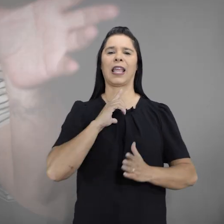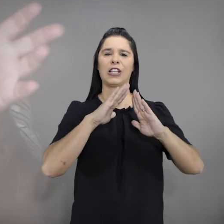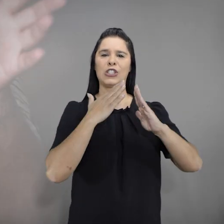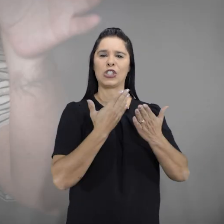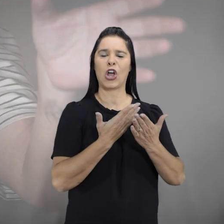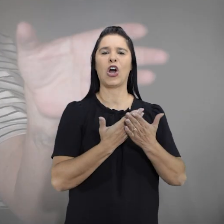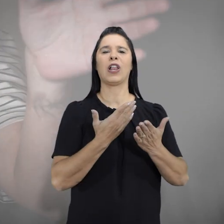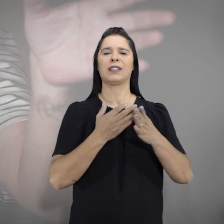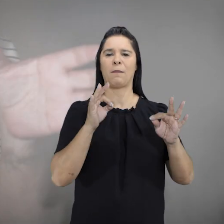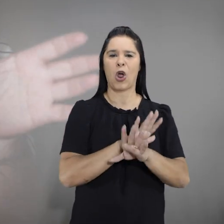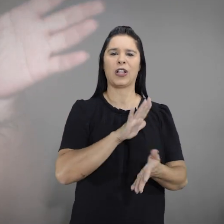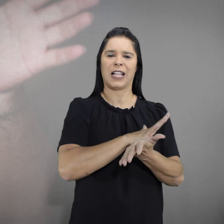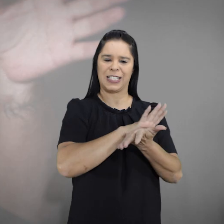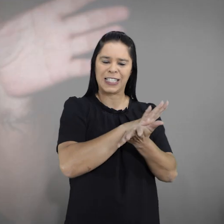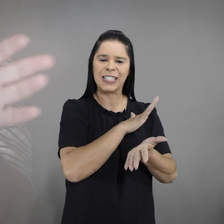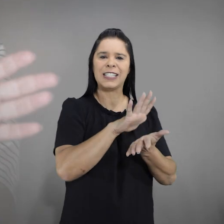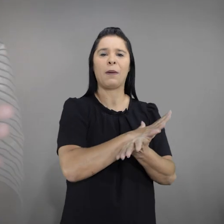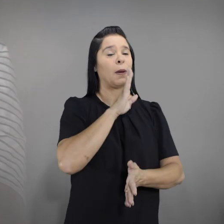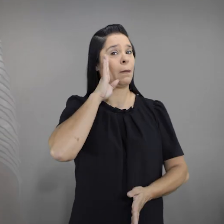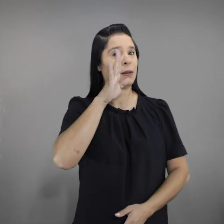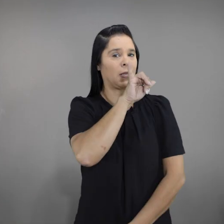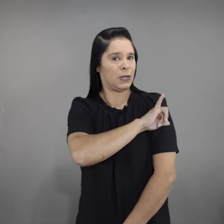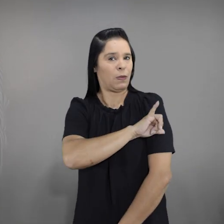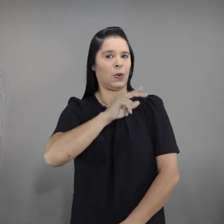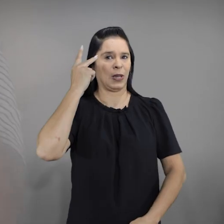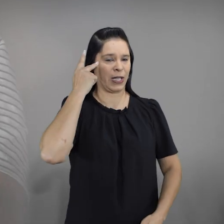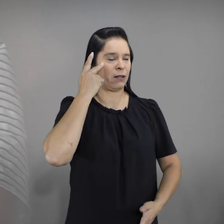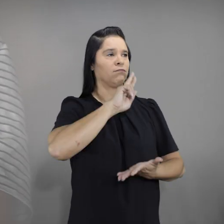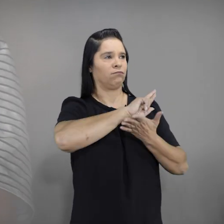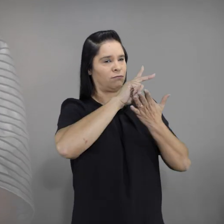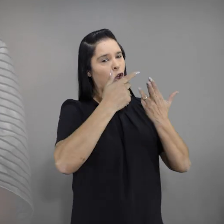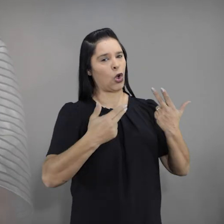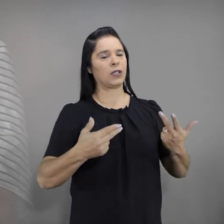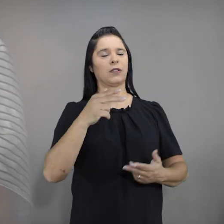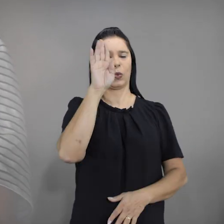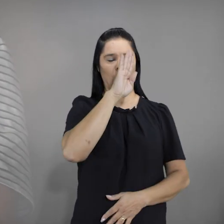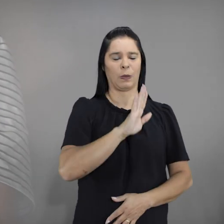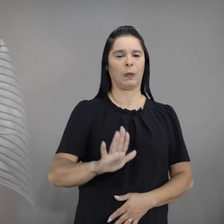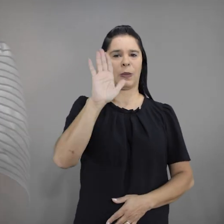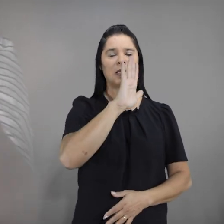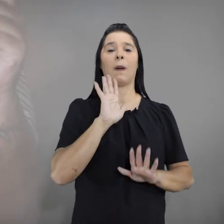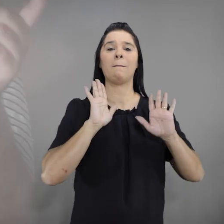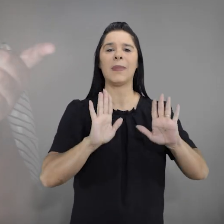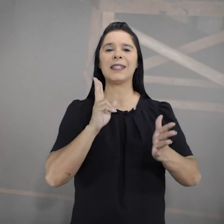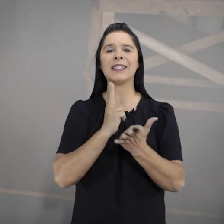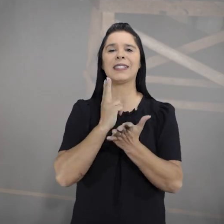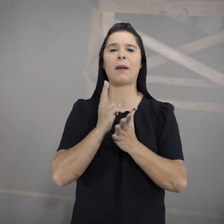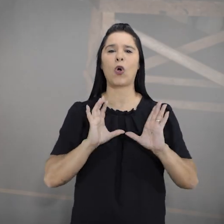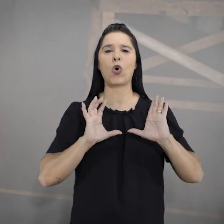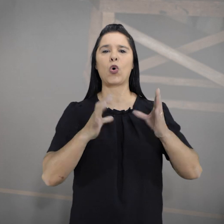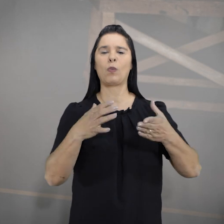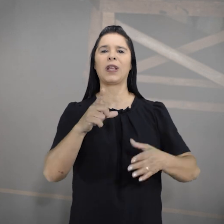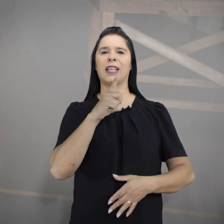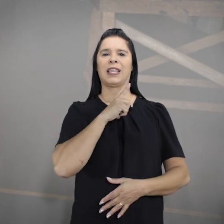escolas institucionalizadas de samba, principalmente no Rio e São Paulo e em vários lugares do resto do país. Mas todos esses grupos